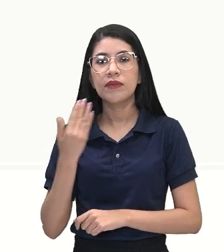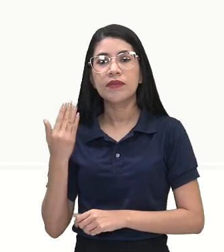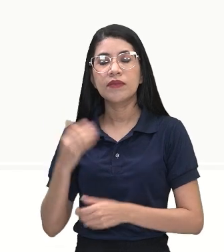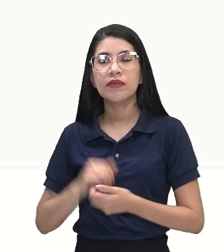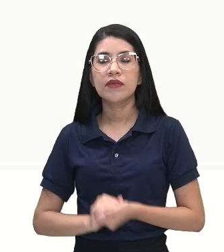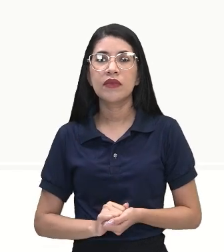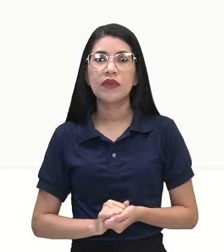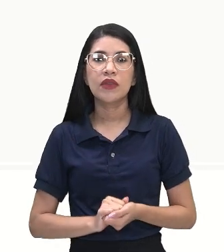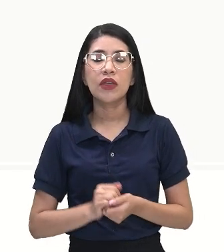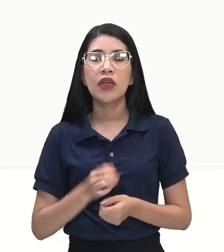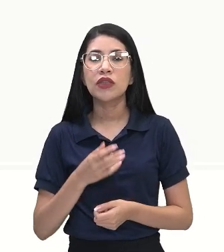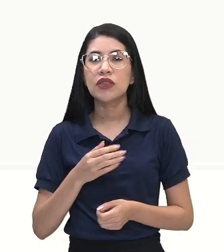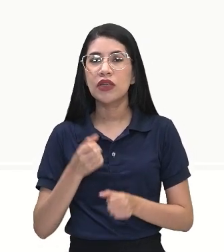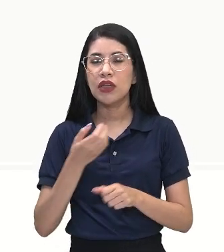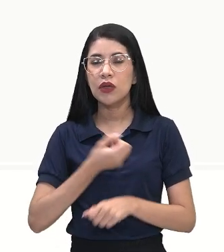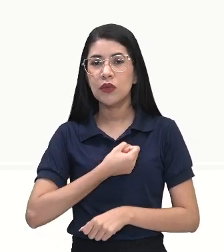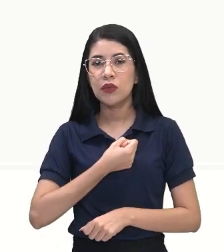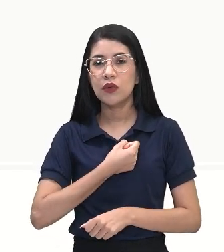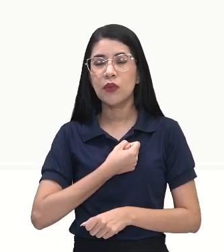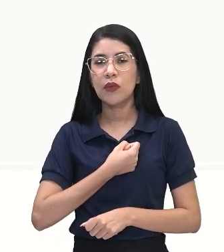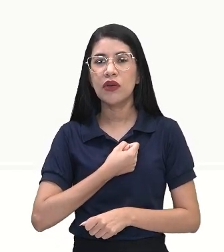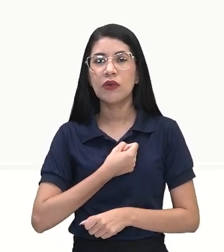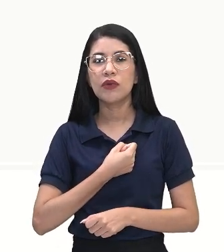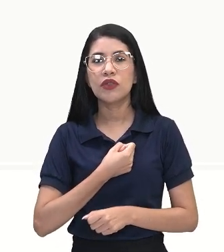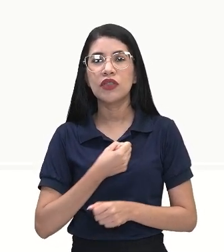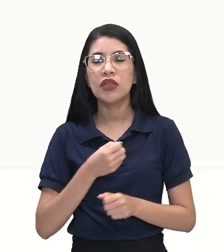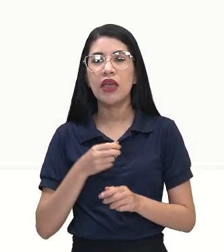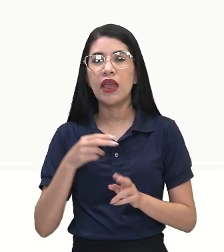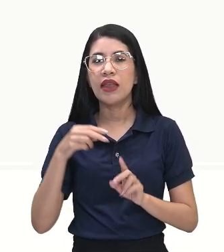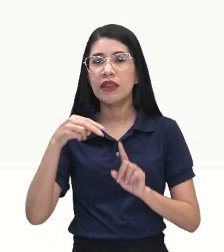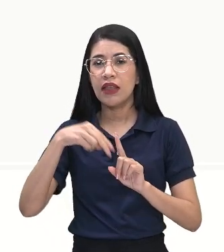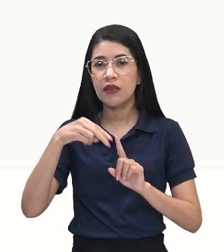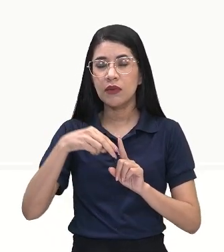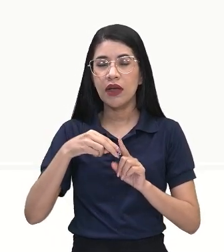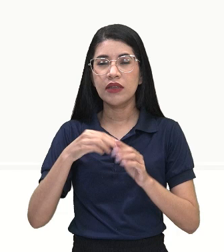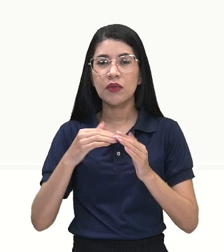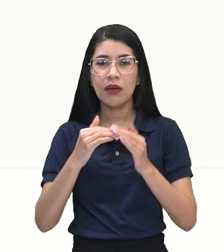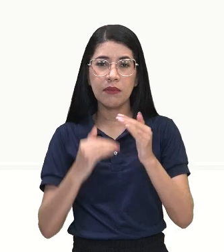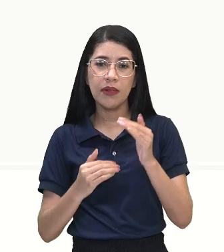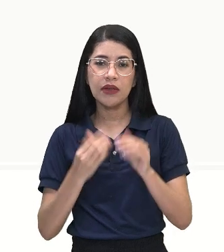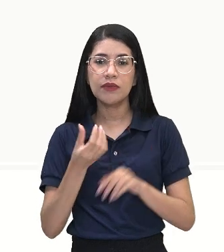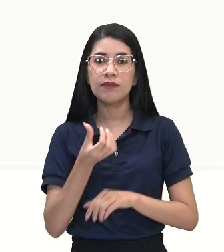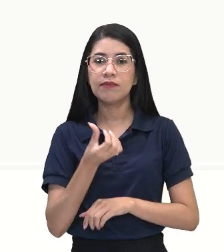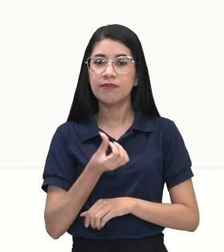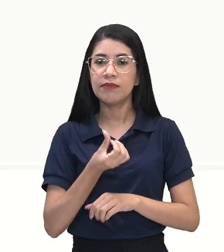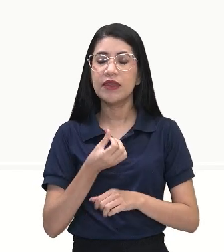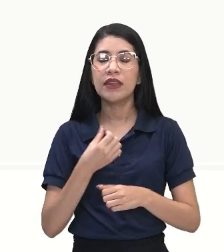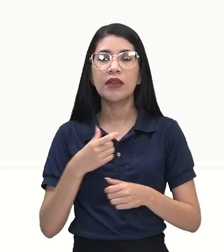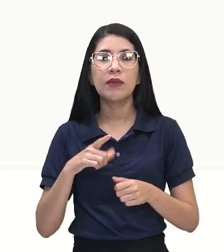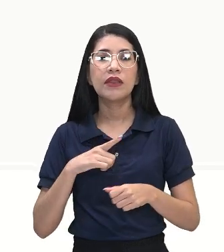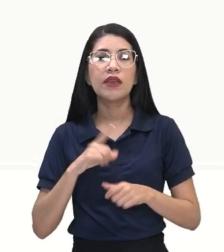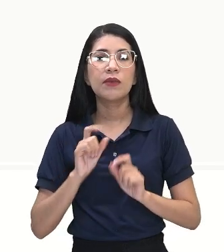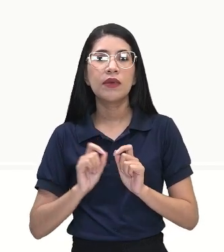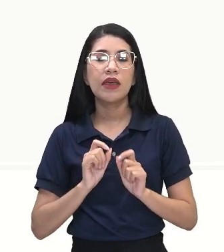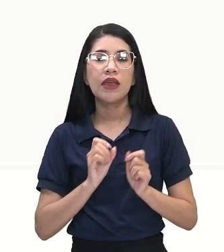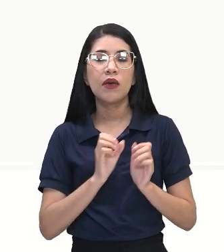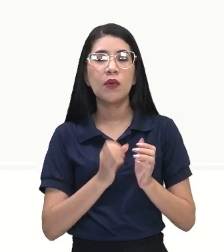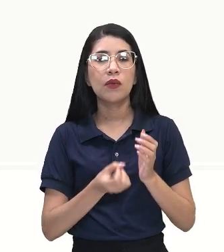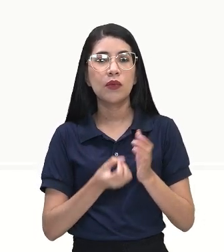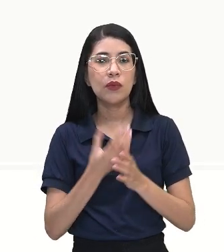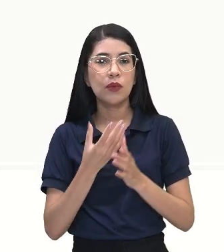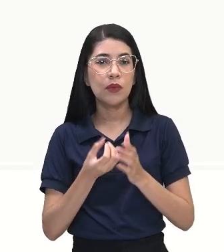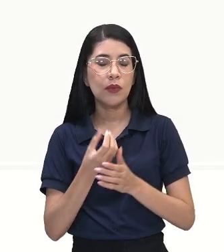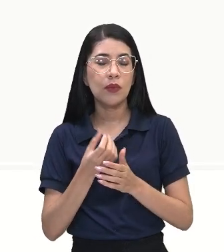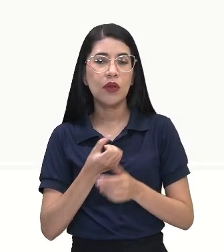Números naturais menores que 6. Veja, então eu vou formar uma sequência com